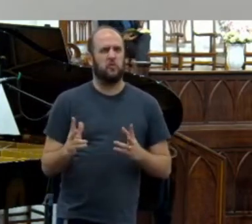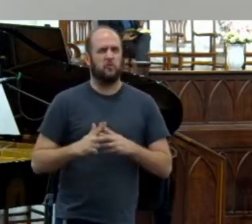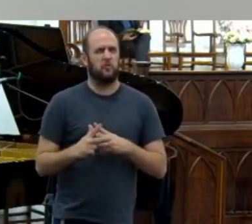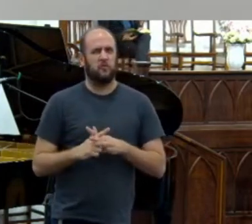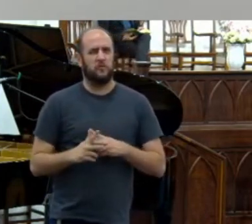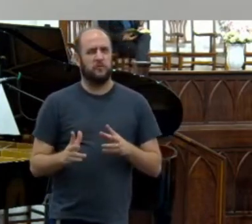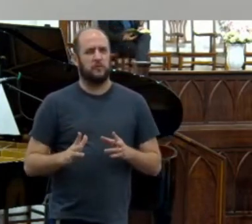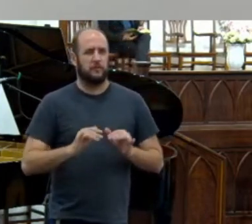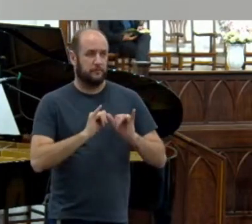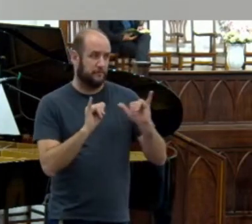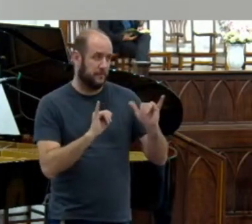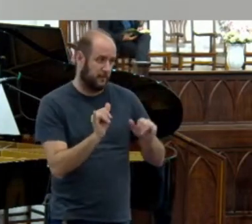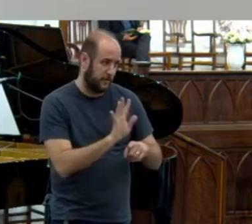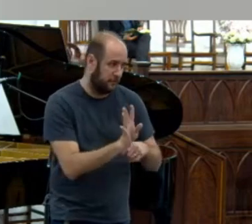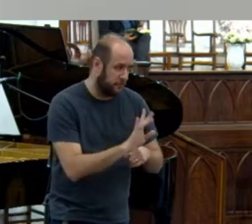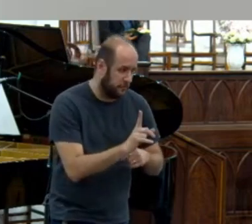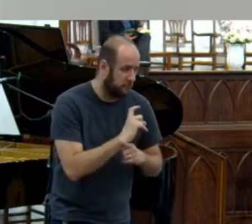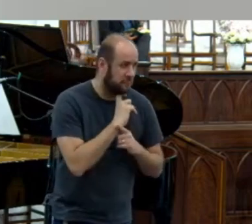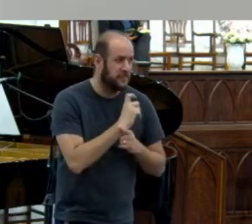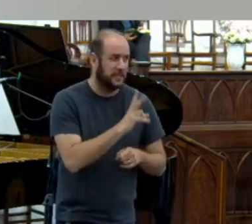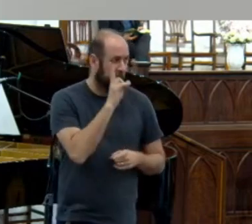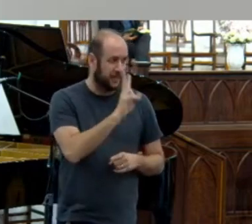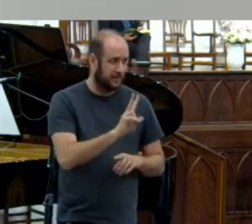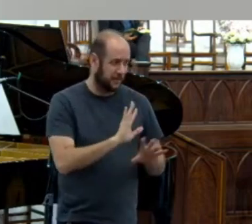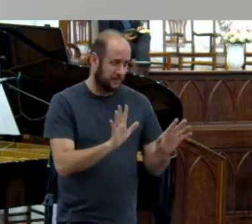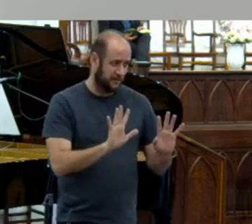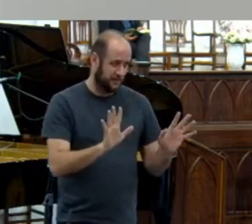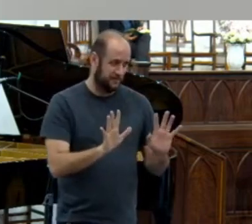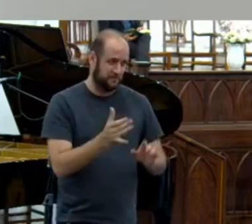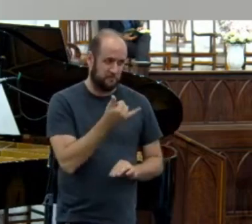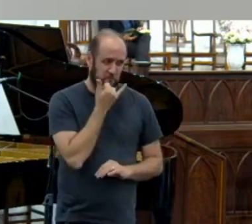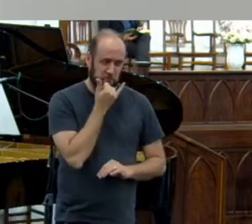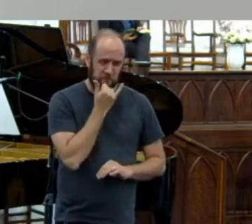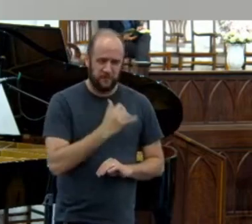estou contando o filme, vocês não vão assistir, né?